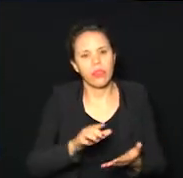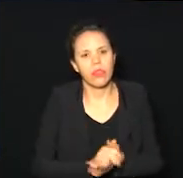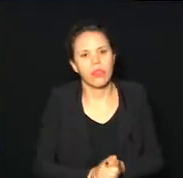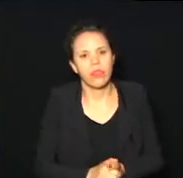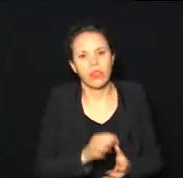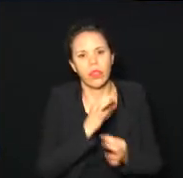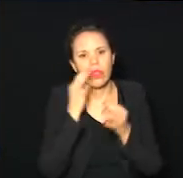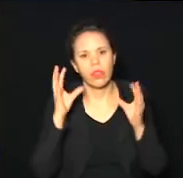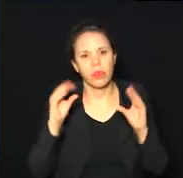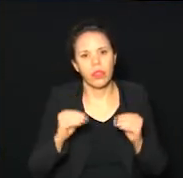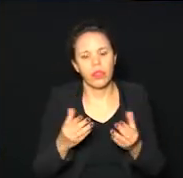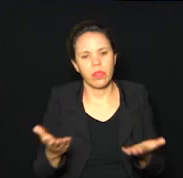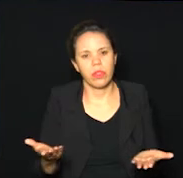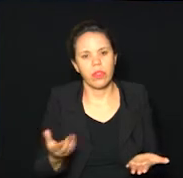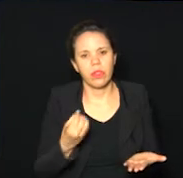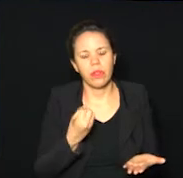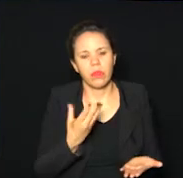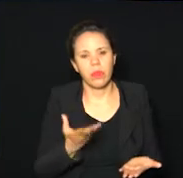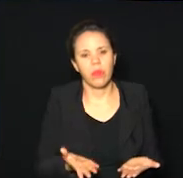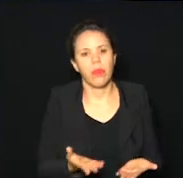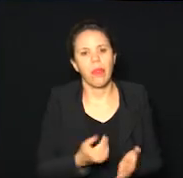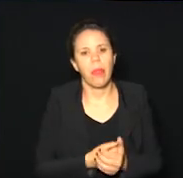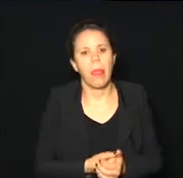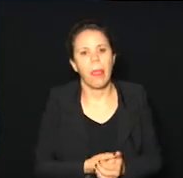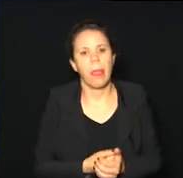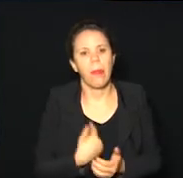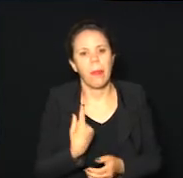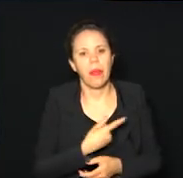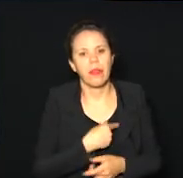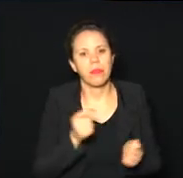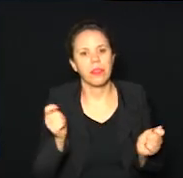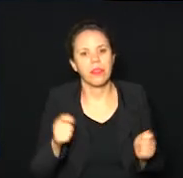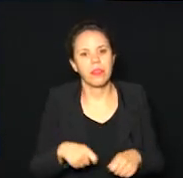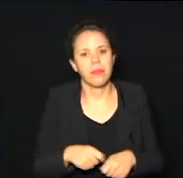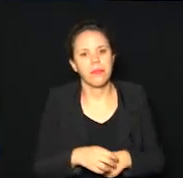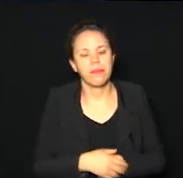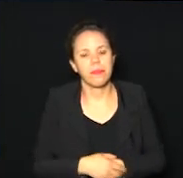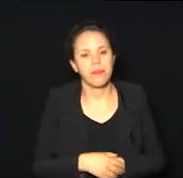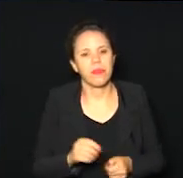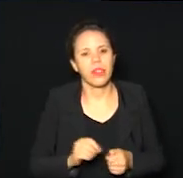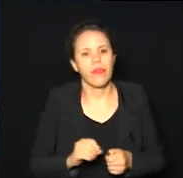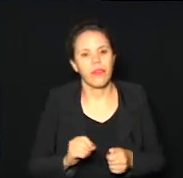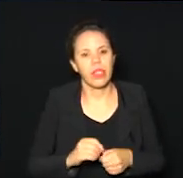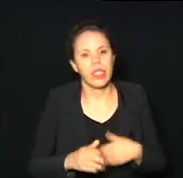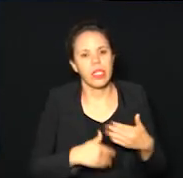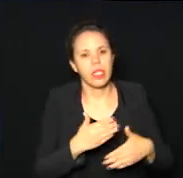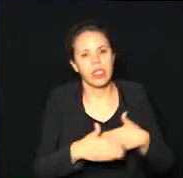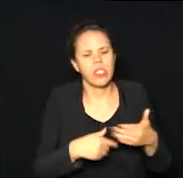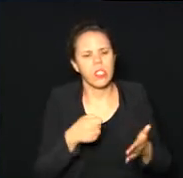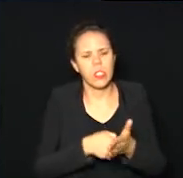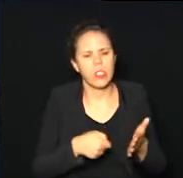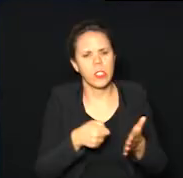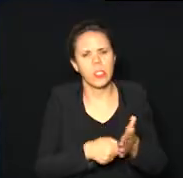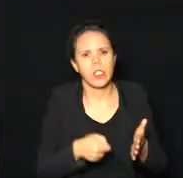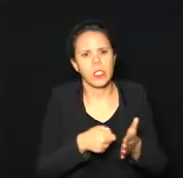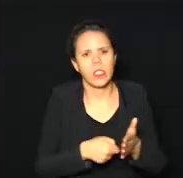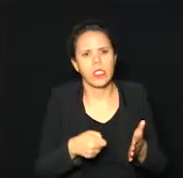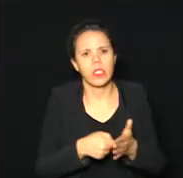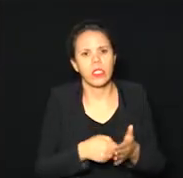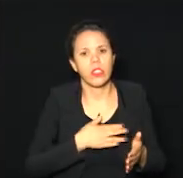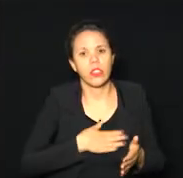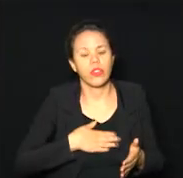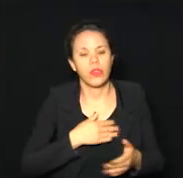uma ótima noite, um bom aí, né, que a gente possa estar fazendo o processo de resistência. Gostaria de dar